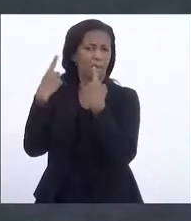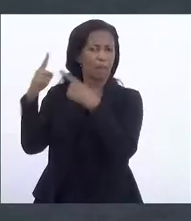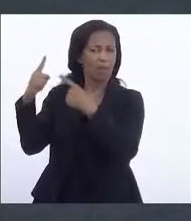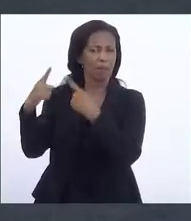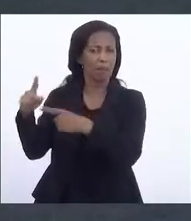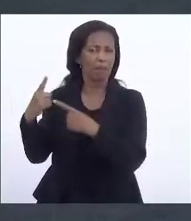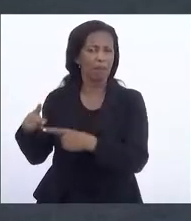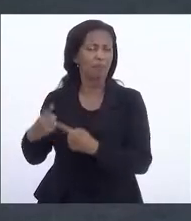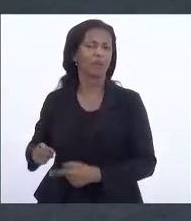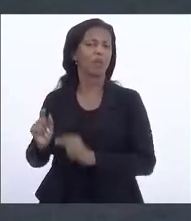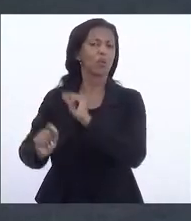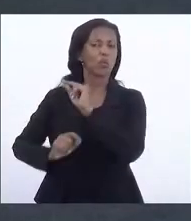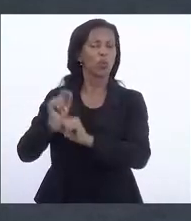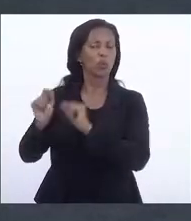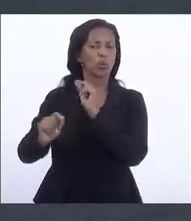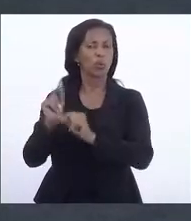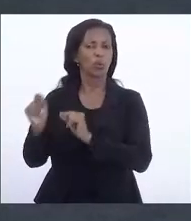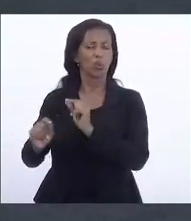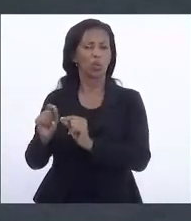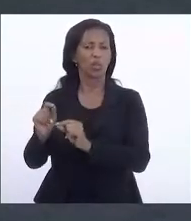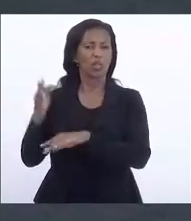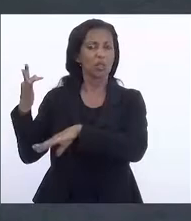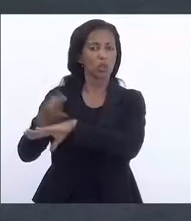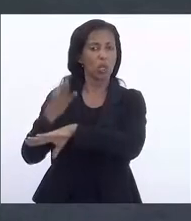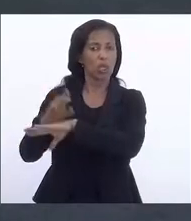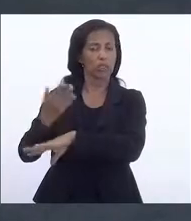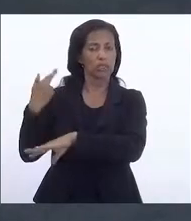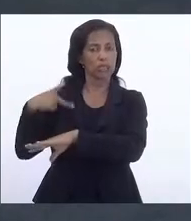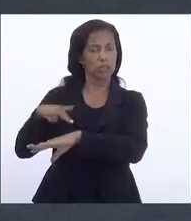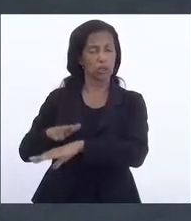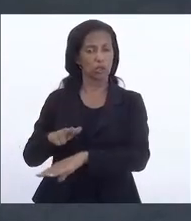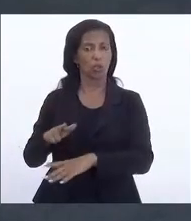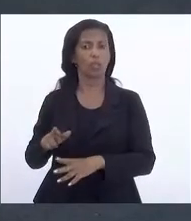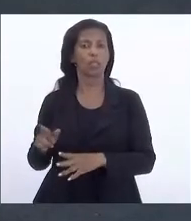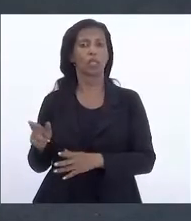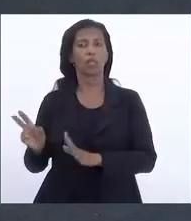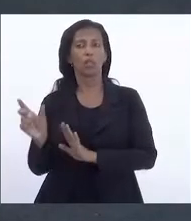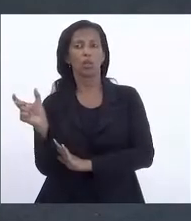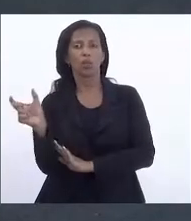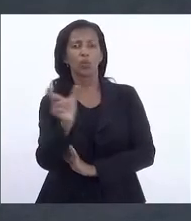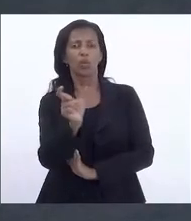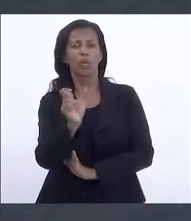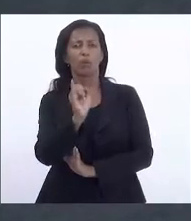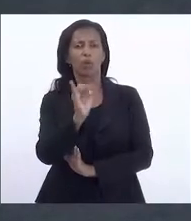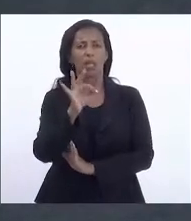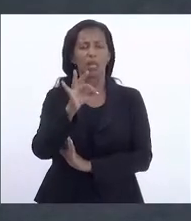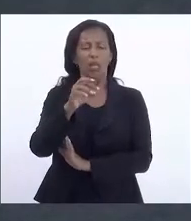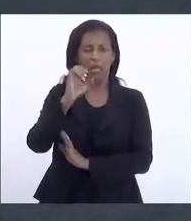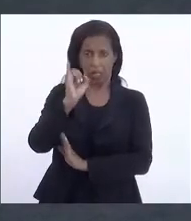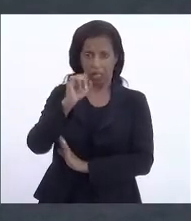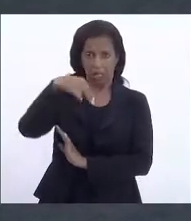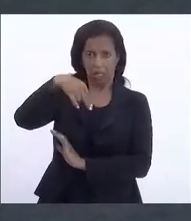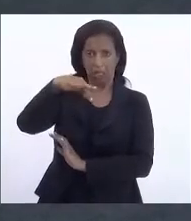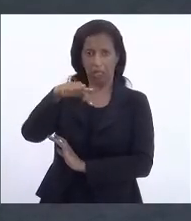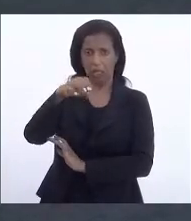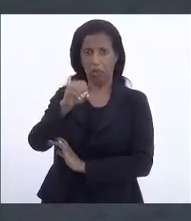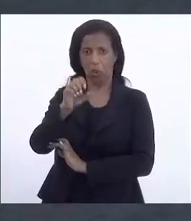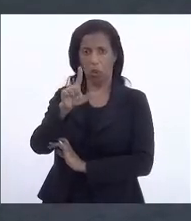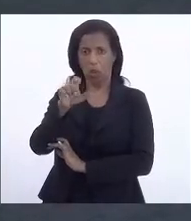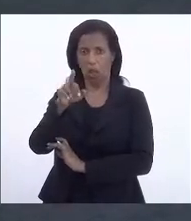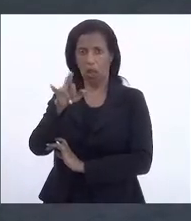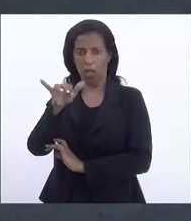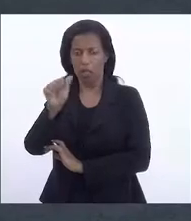sido chamado genericamente de intolerância religiosa e o termo intolerância religiosa, apesar de